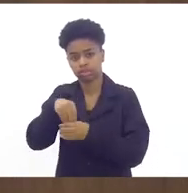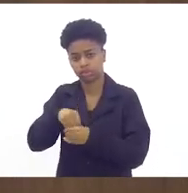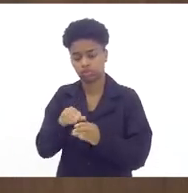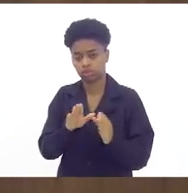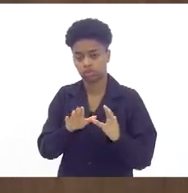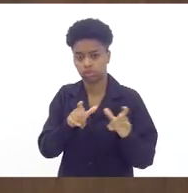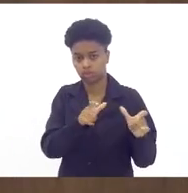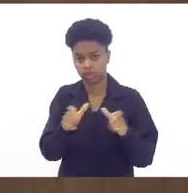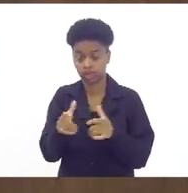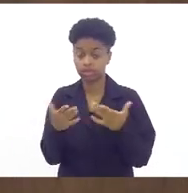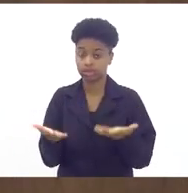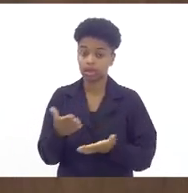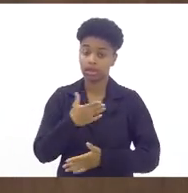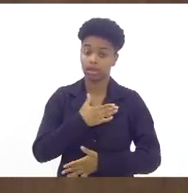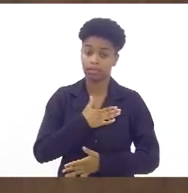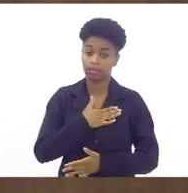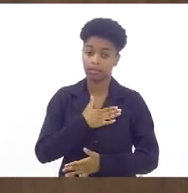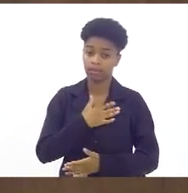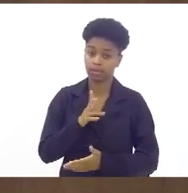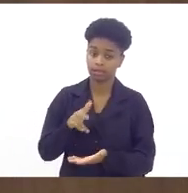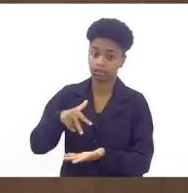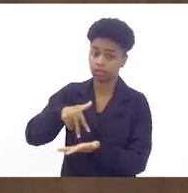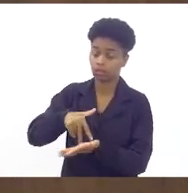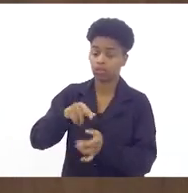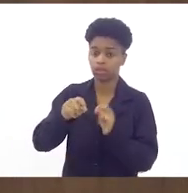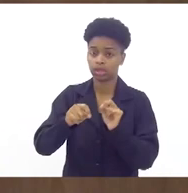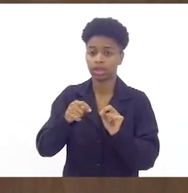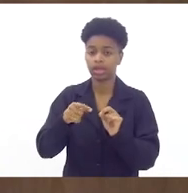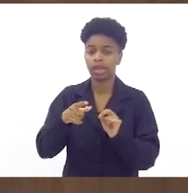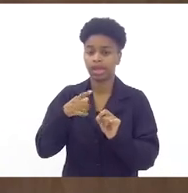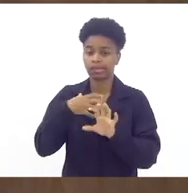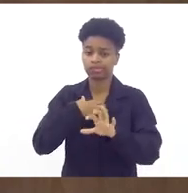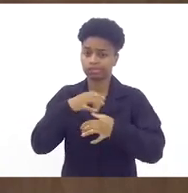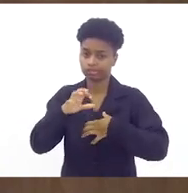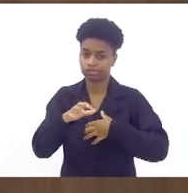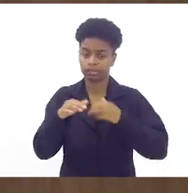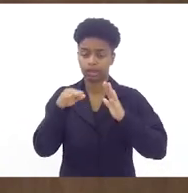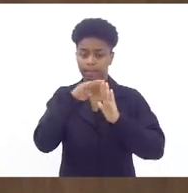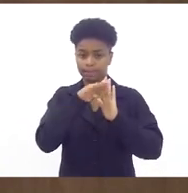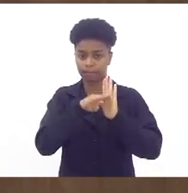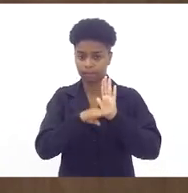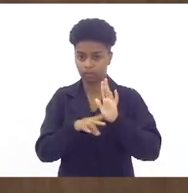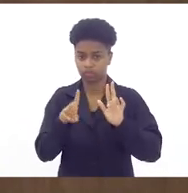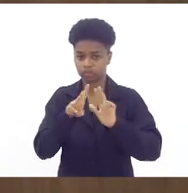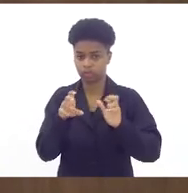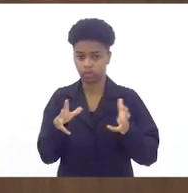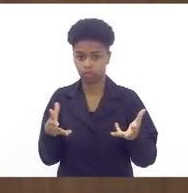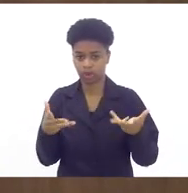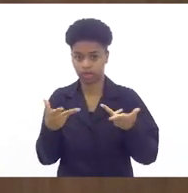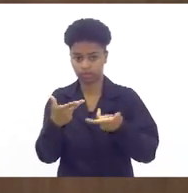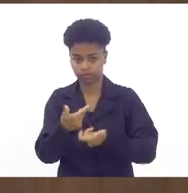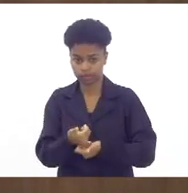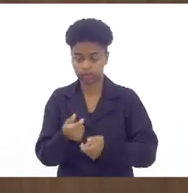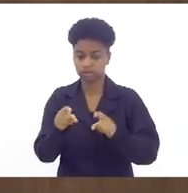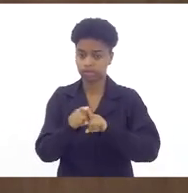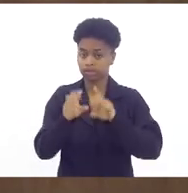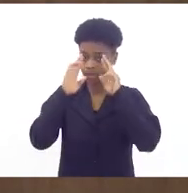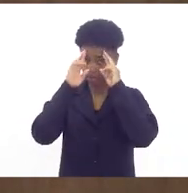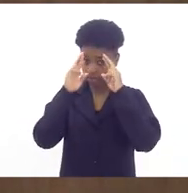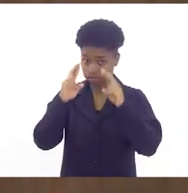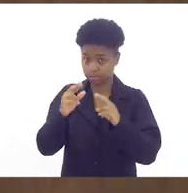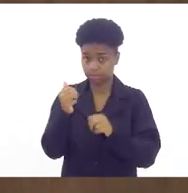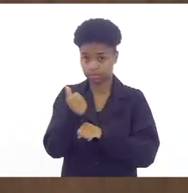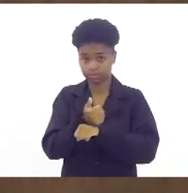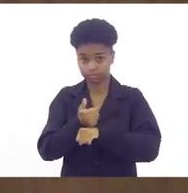a minha a minha vida aqui a minha solidarizar com toda essa pauta da Faetec da qualificação da do respeito aos